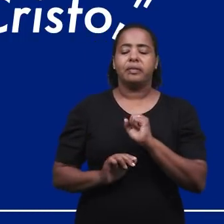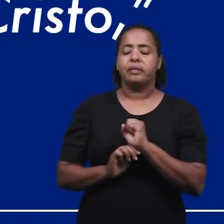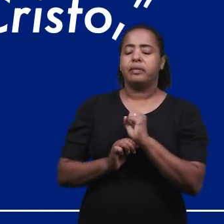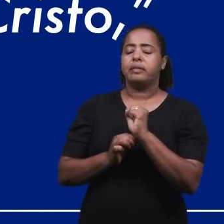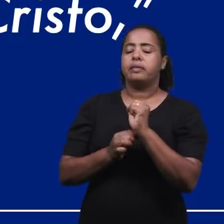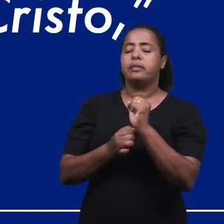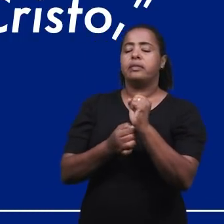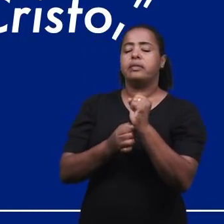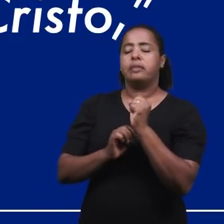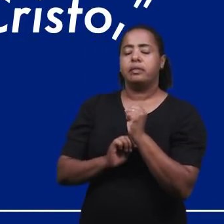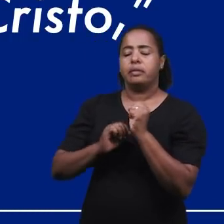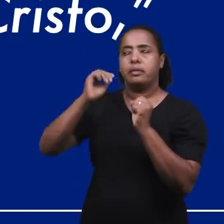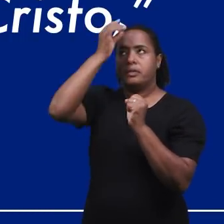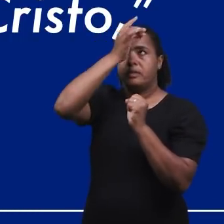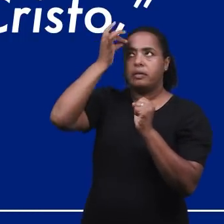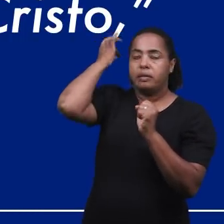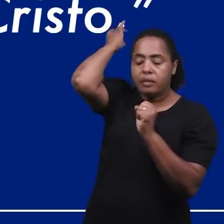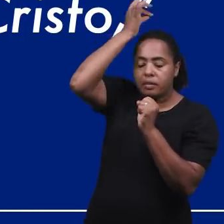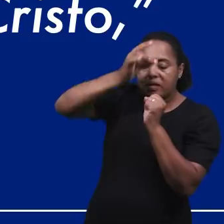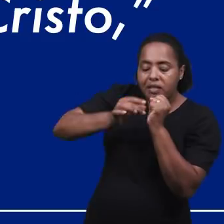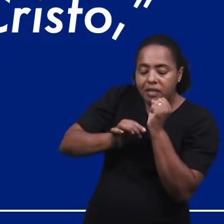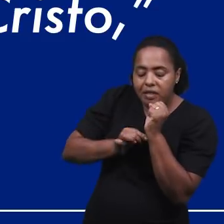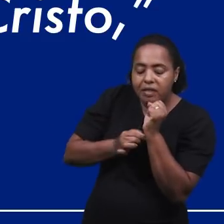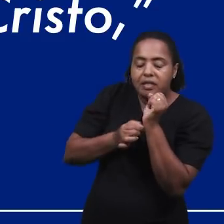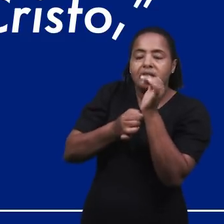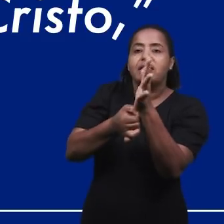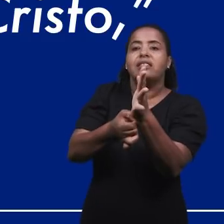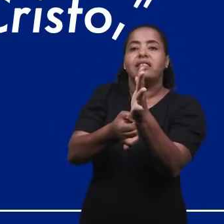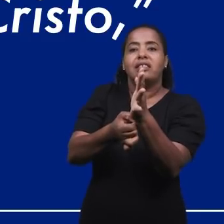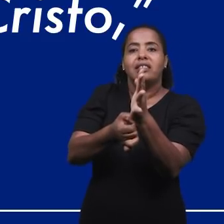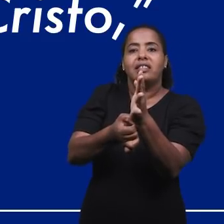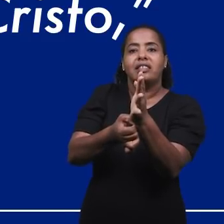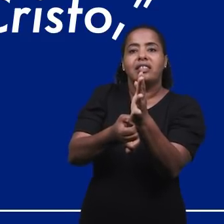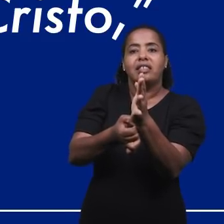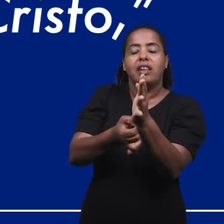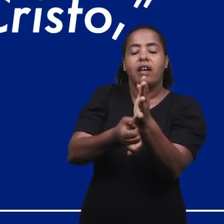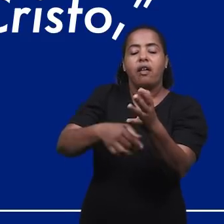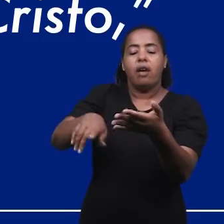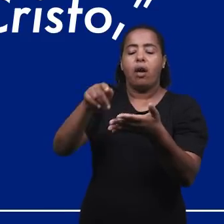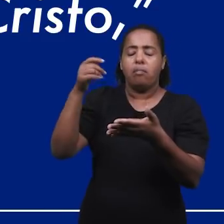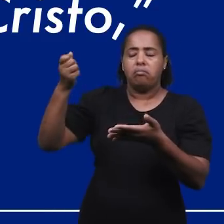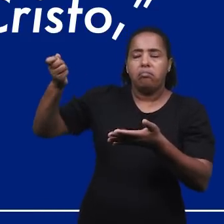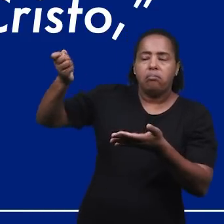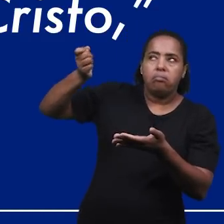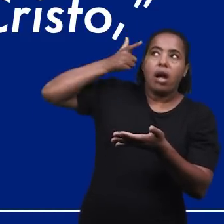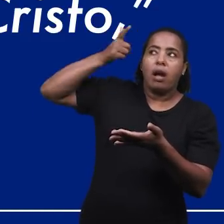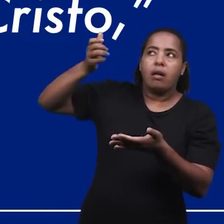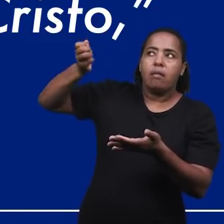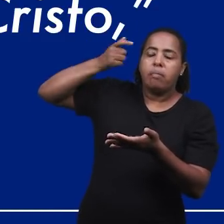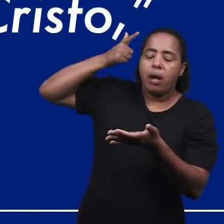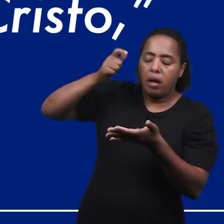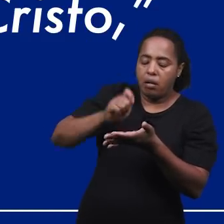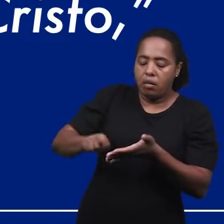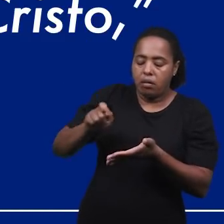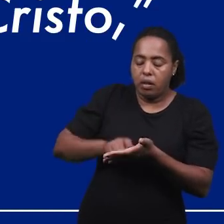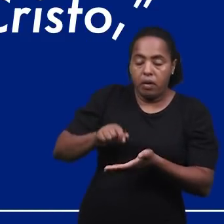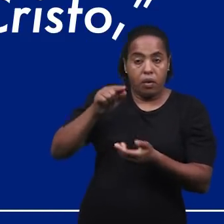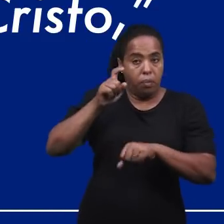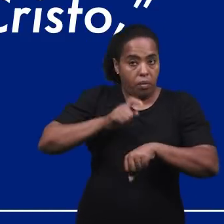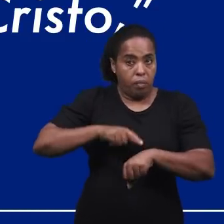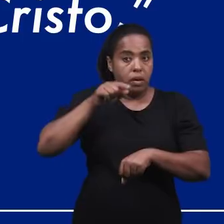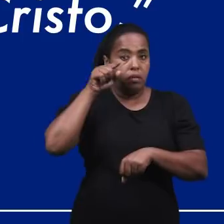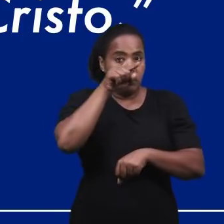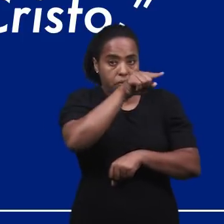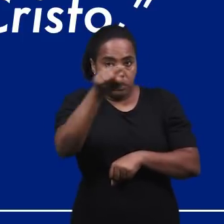mistério manifestado pela revelação, como acima, em pouco vos escrevi, pelo que, quando ledes,